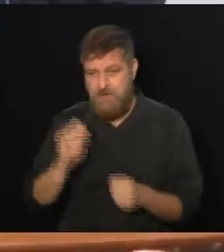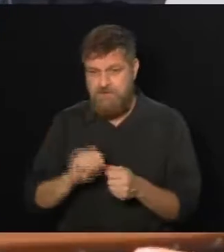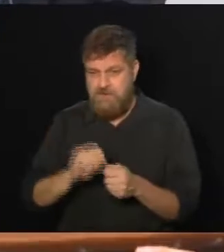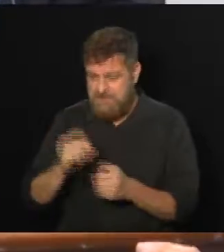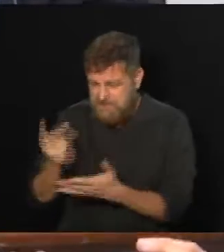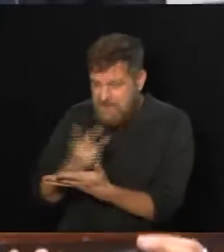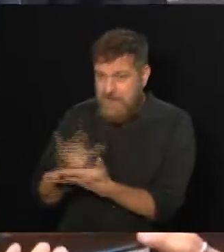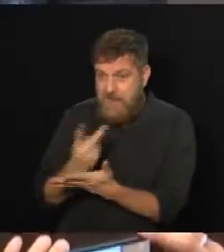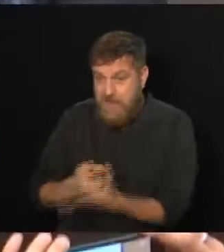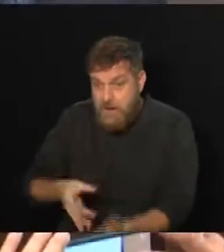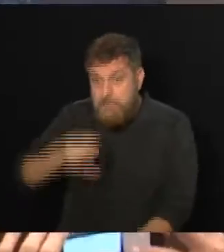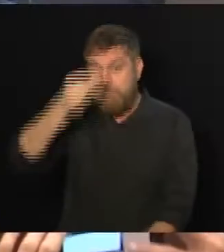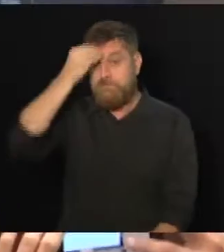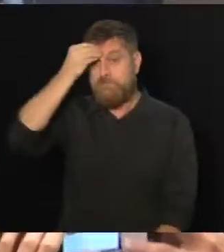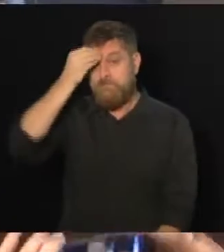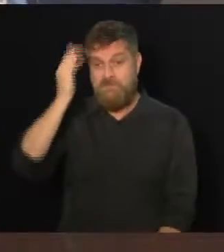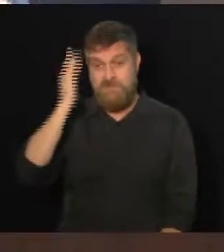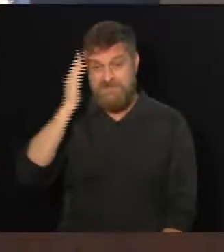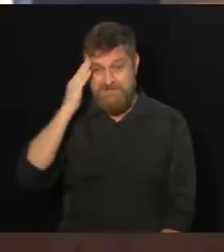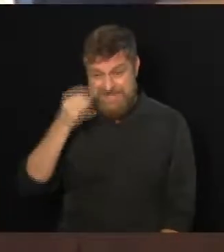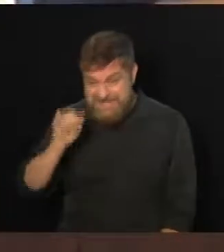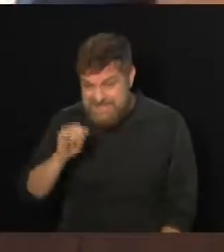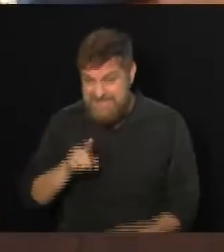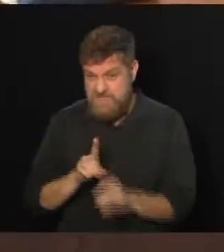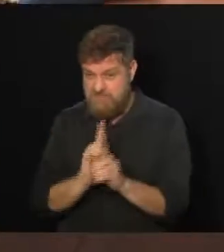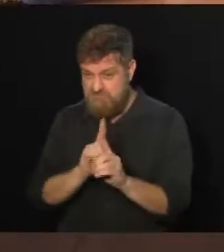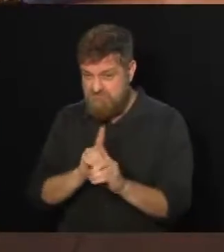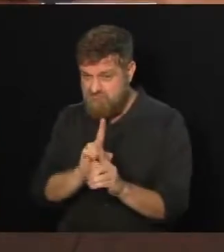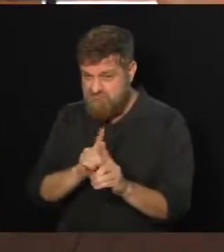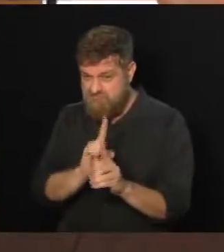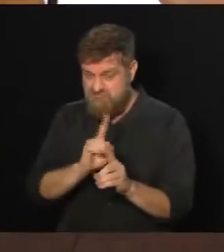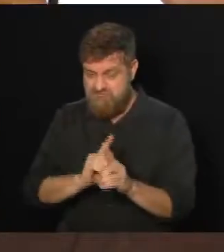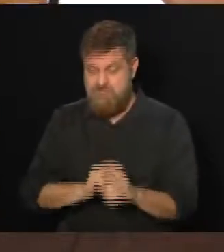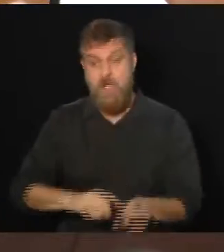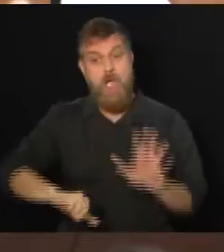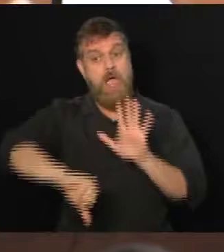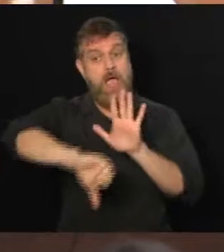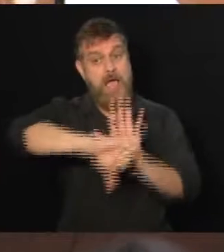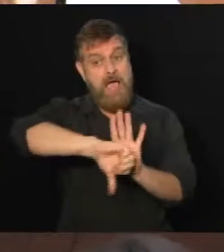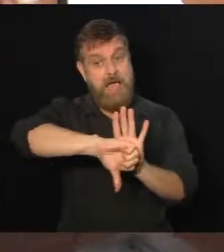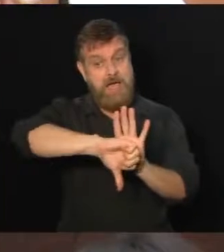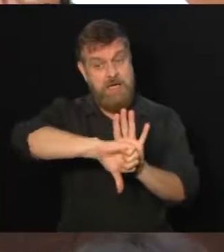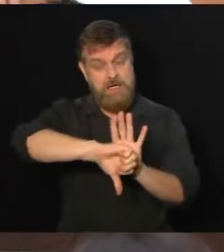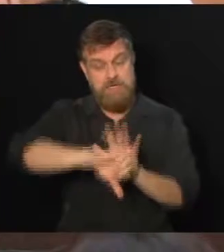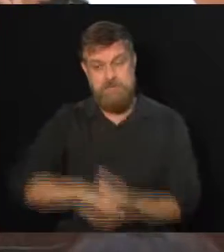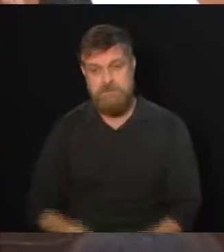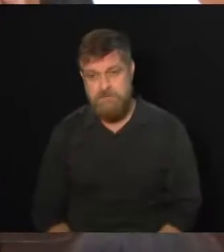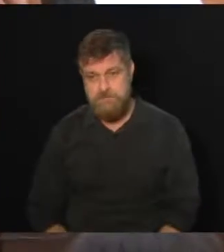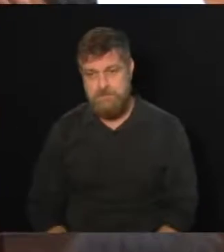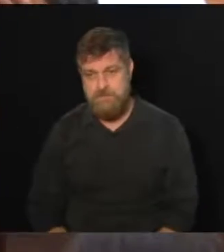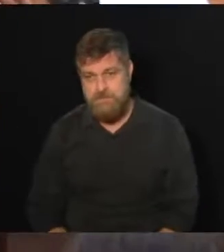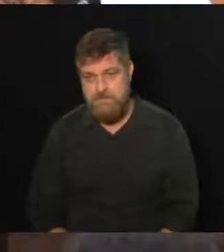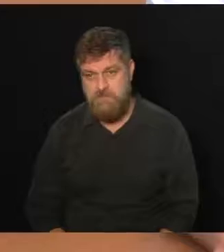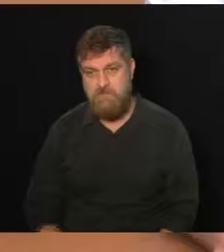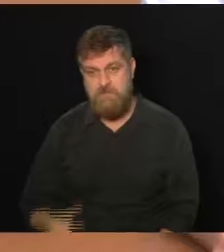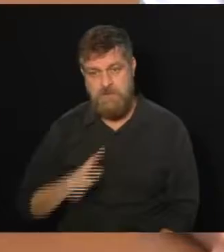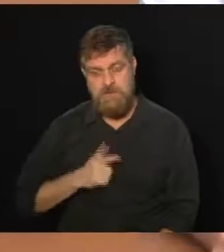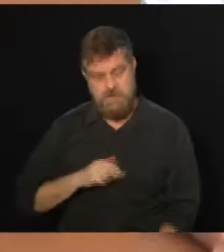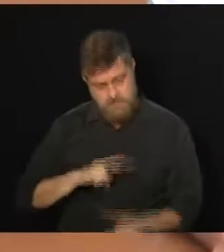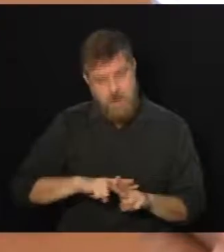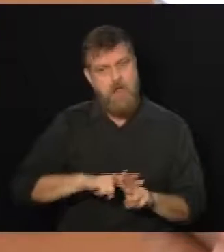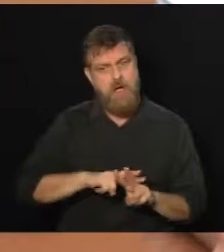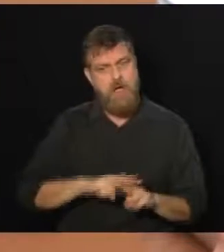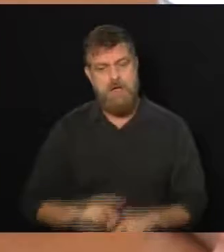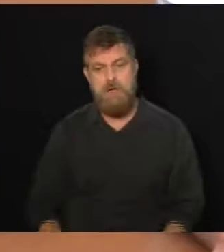a ter e saber que esta situação é crime e que será apenado. Na